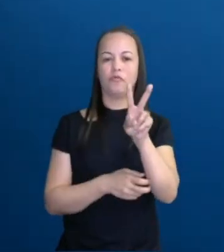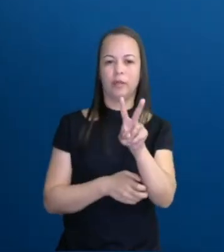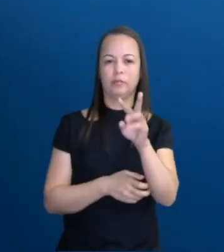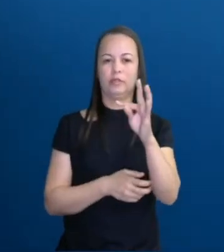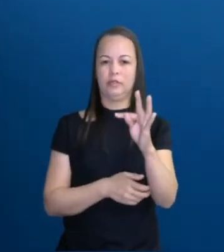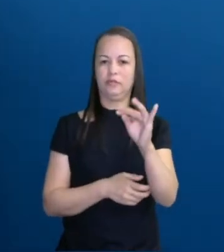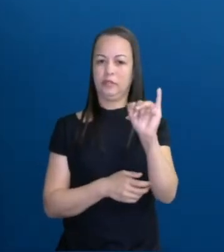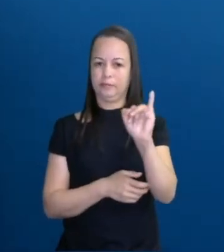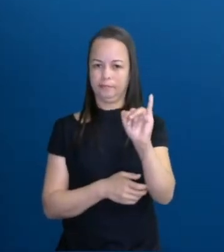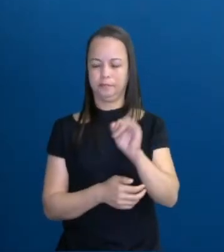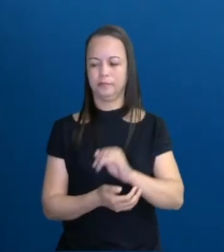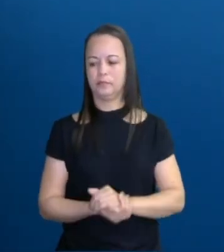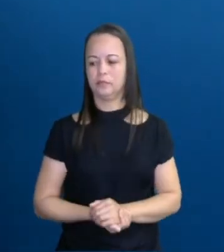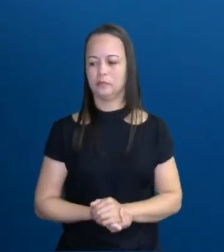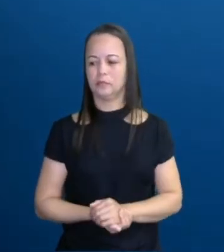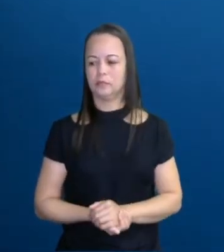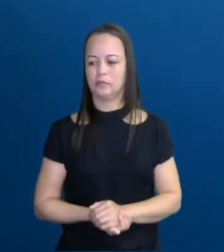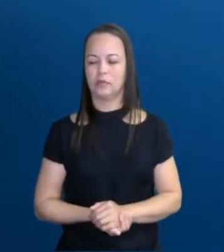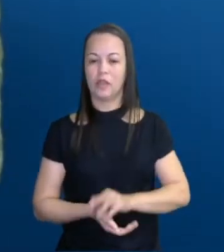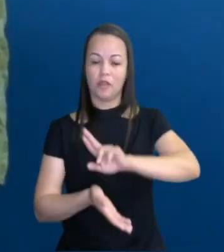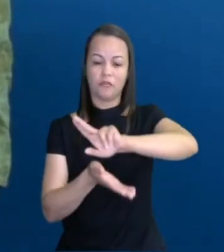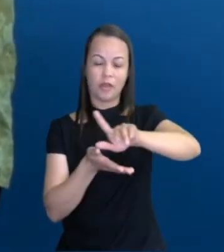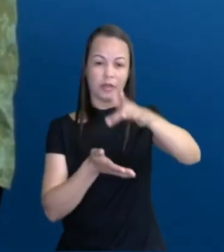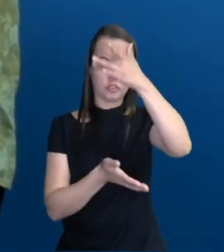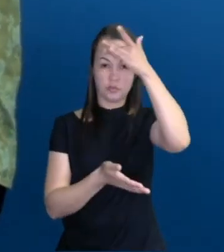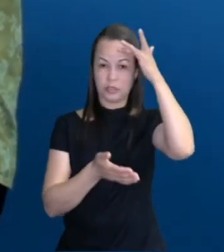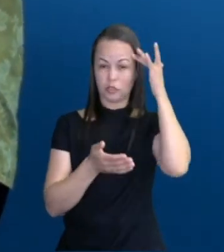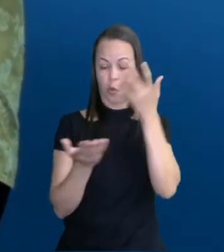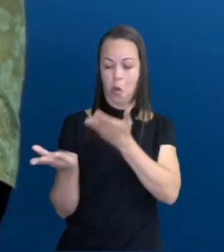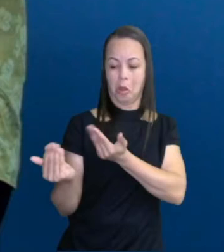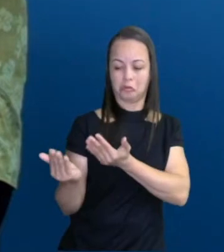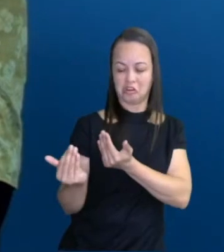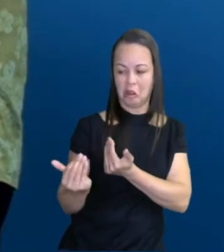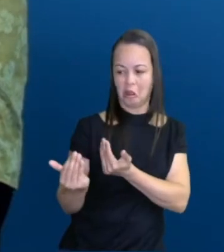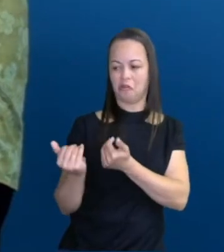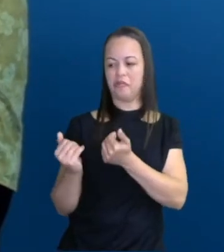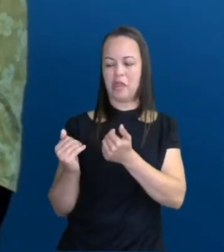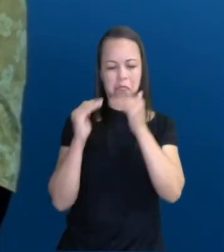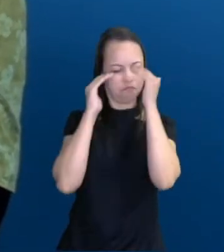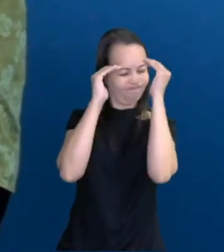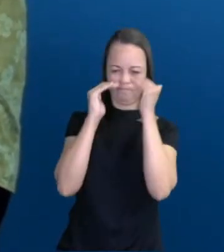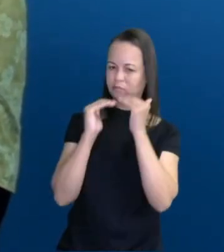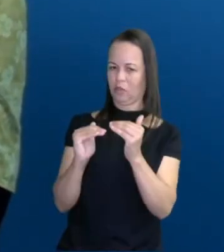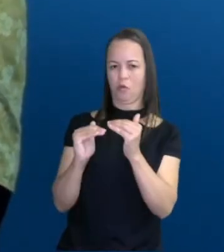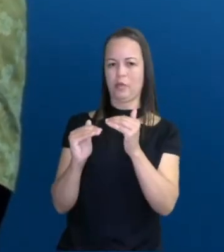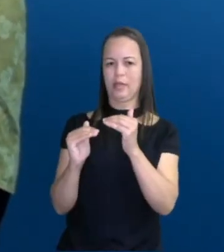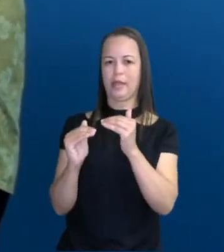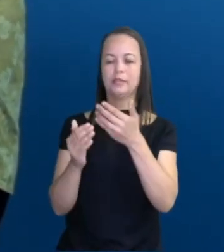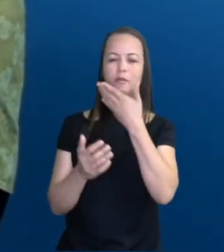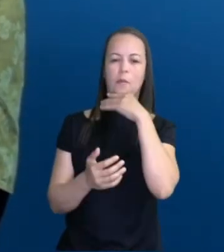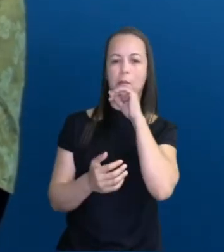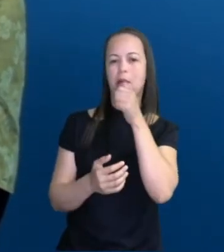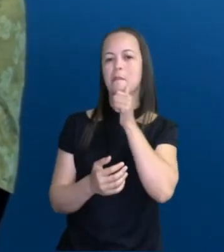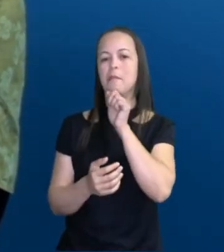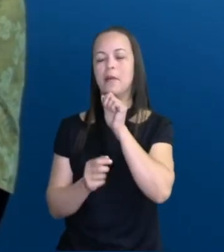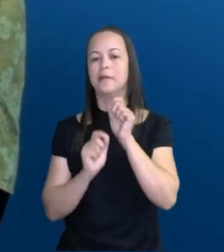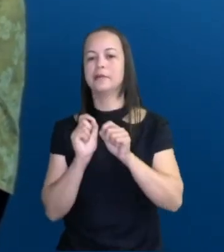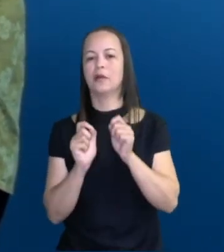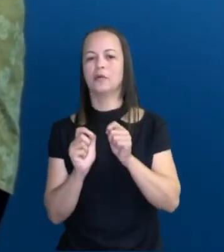indireto. Muitos jovens desobedecem aos seus pais. Desobedecem a